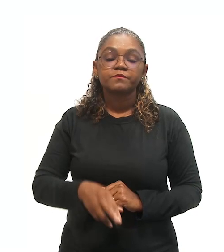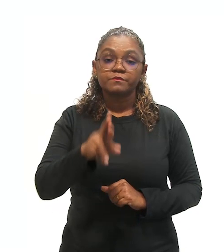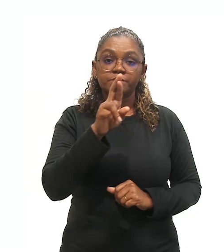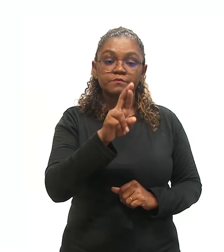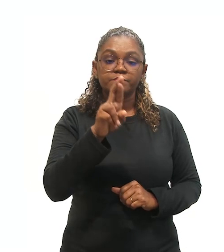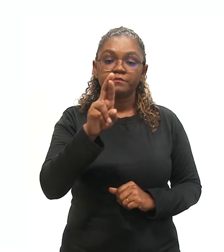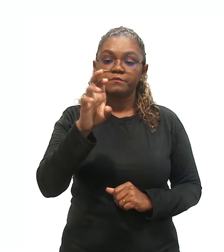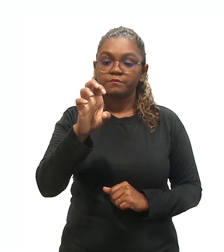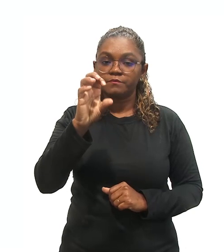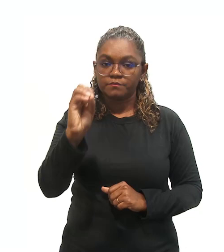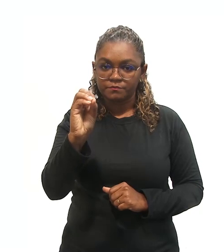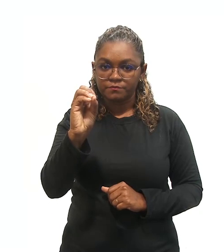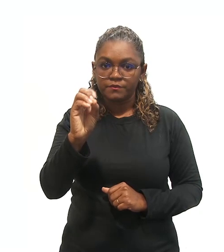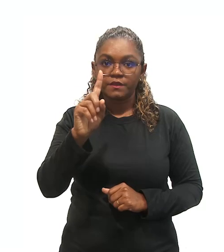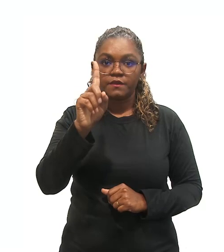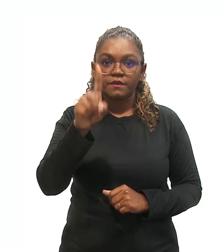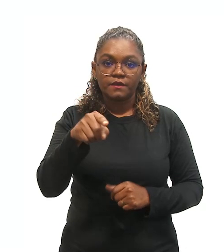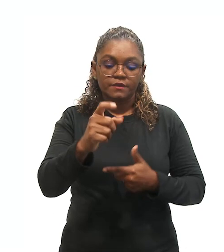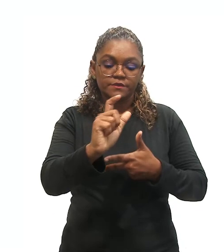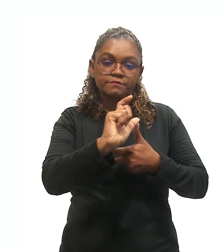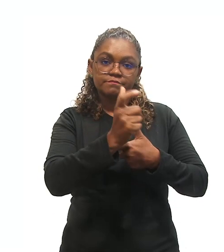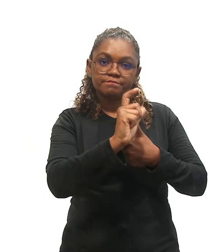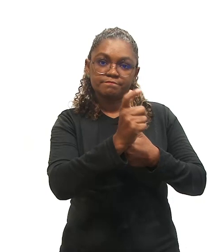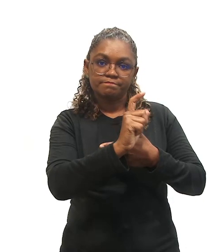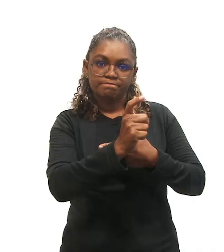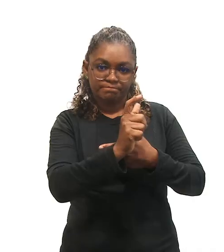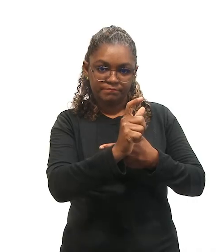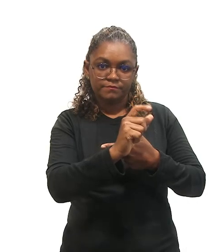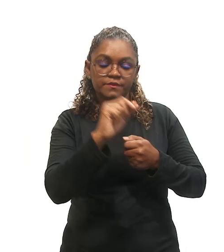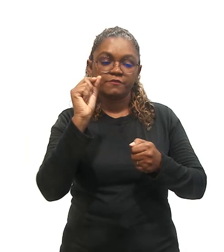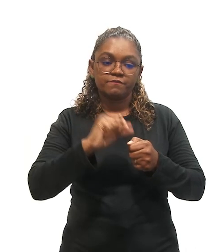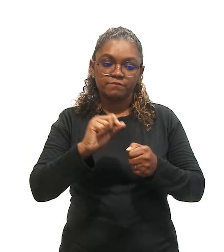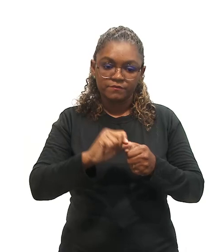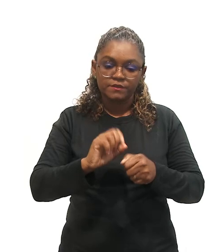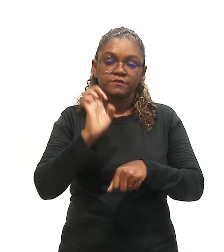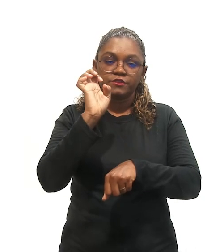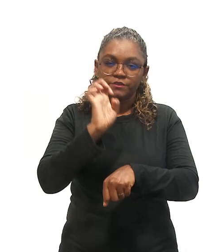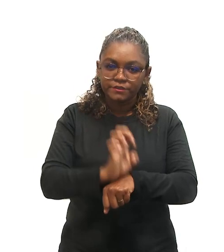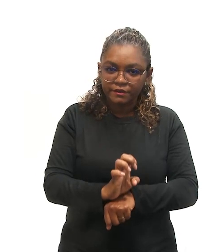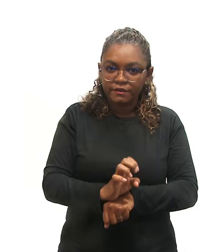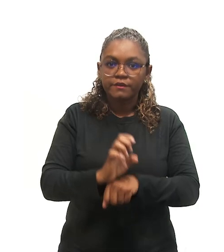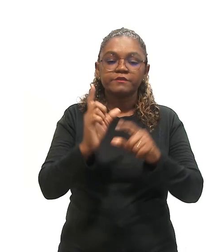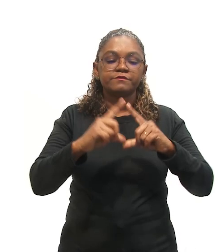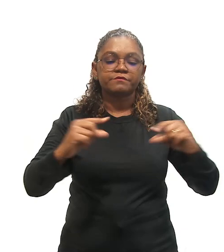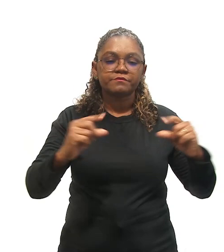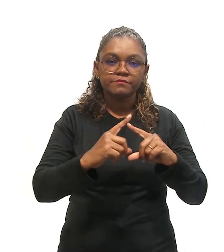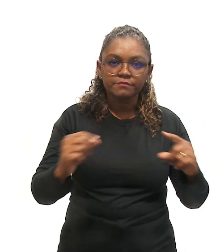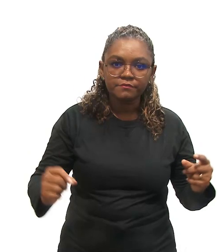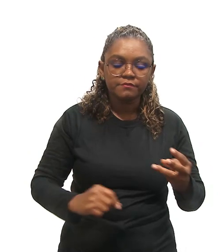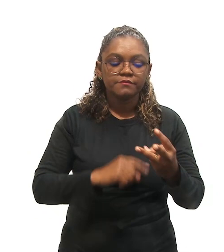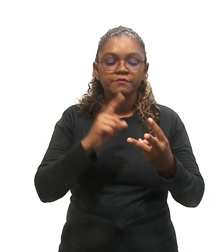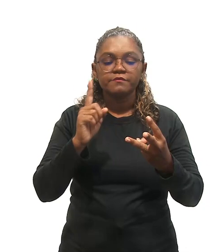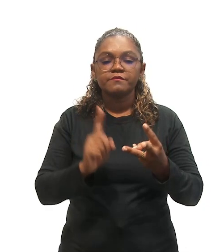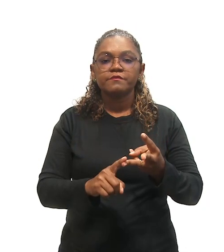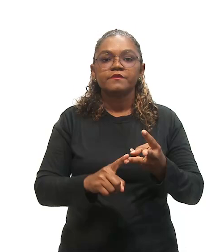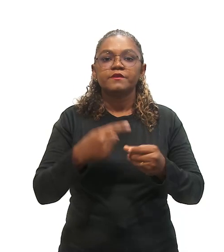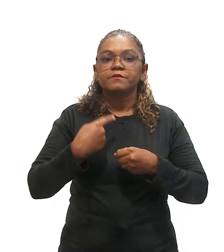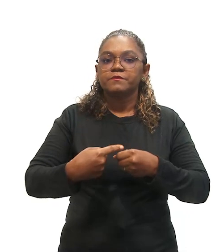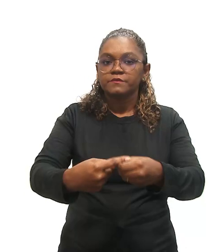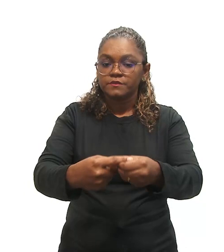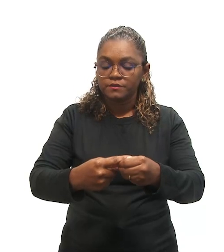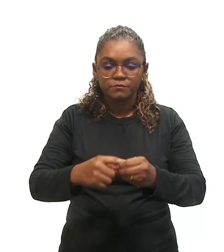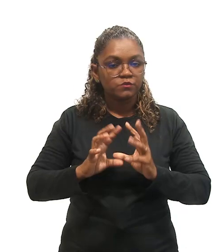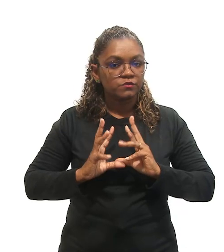Poder Executivo da União, dos Estados, do Distrito Federal e do município.